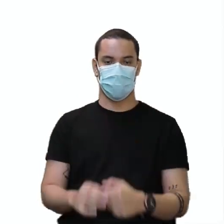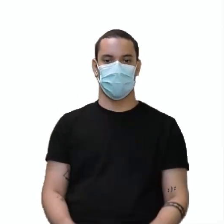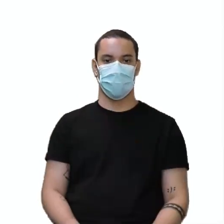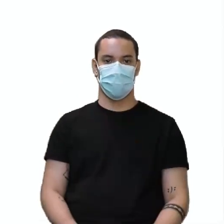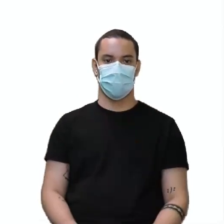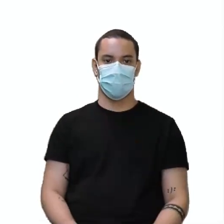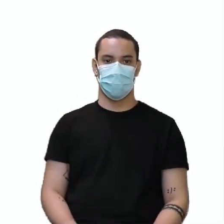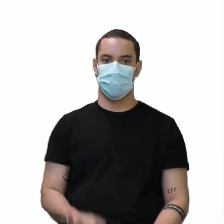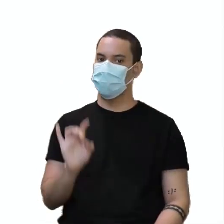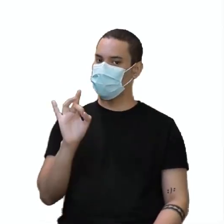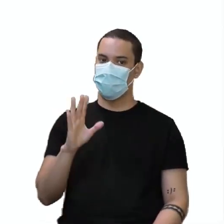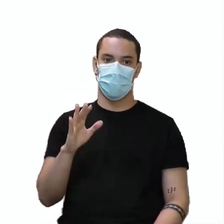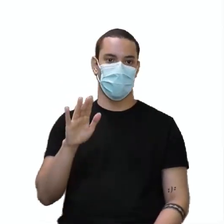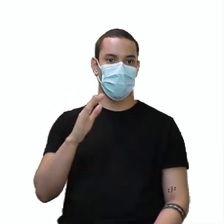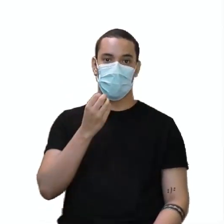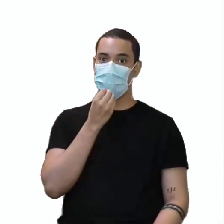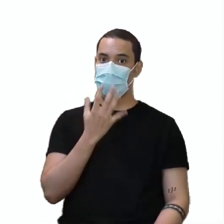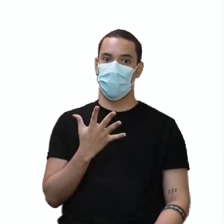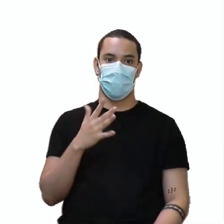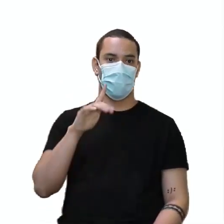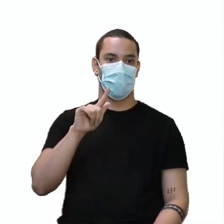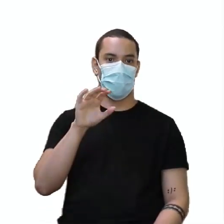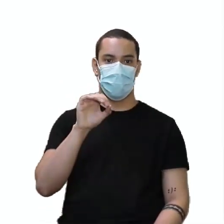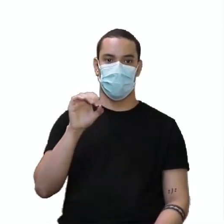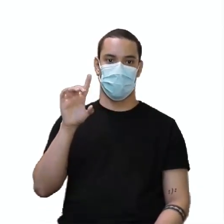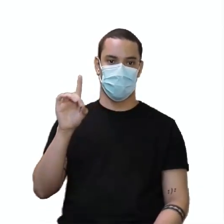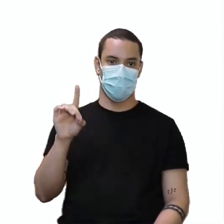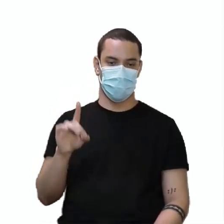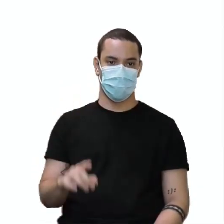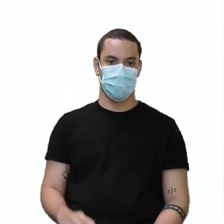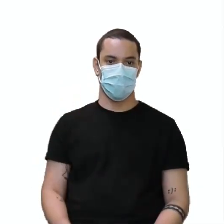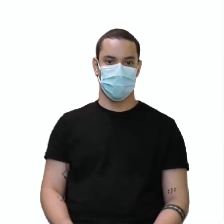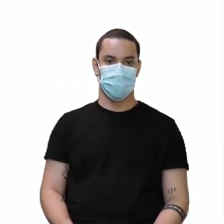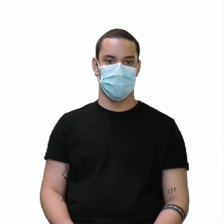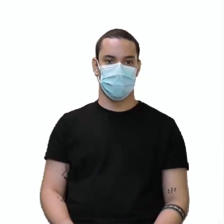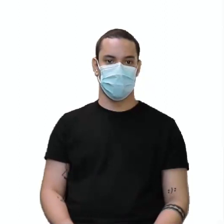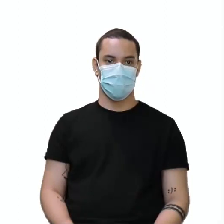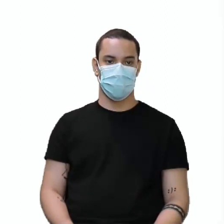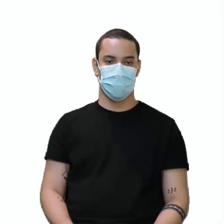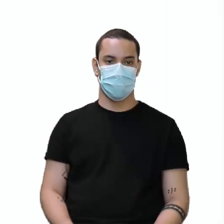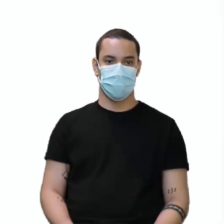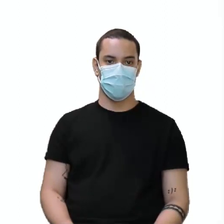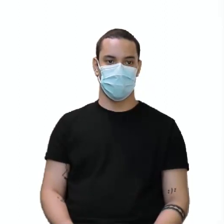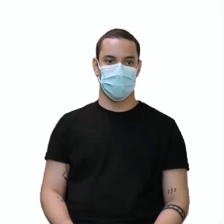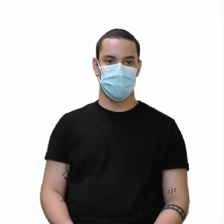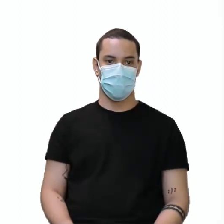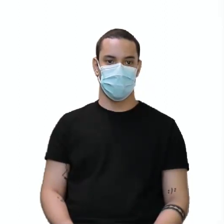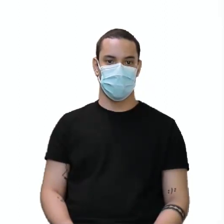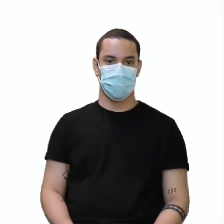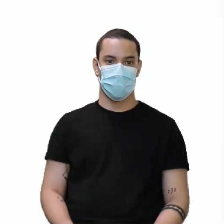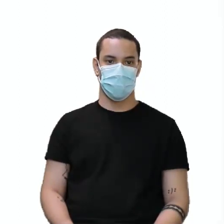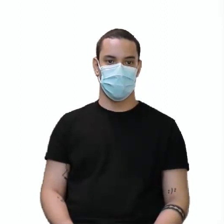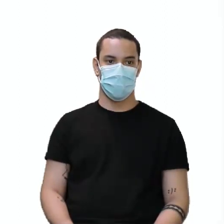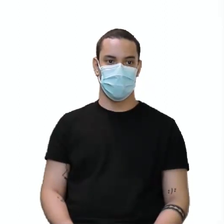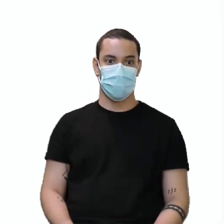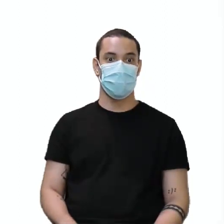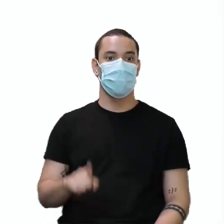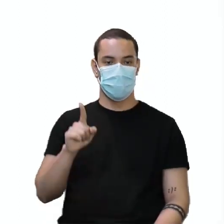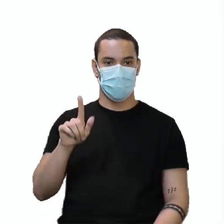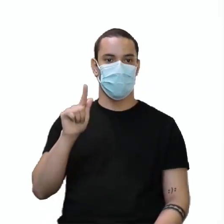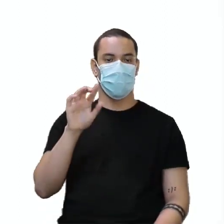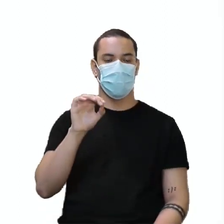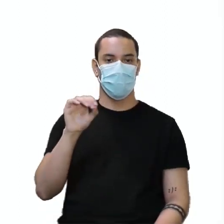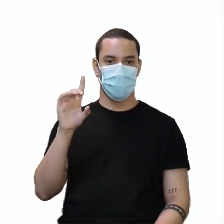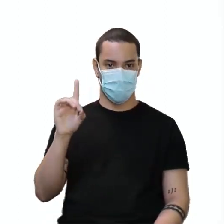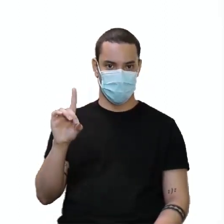cooks. Só pode ser good. E deixa eu ver se tem aqui, não, tem não. Não tem uma animação, então. Your dad